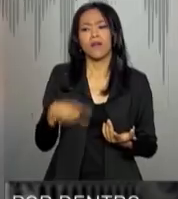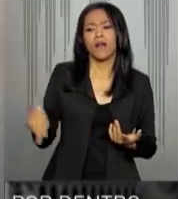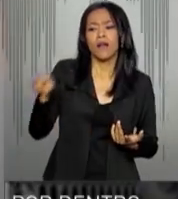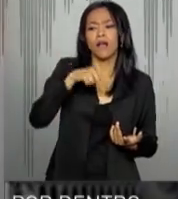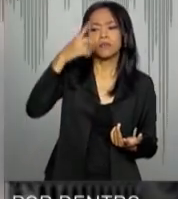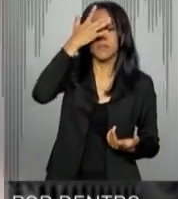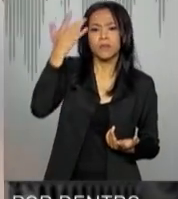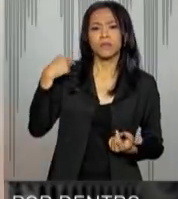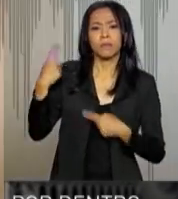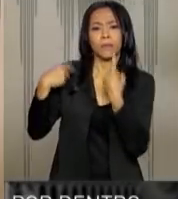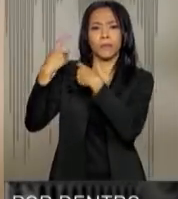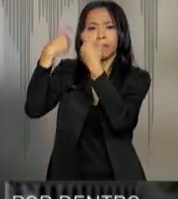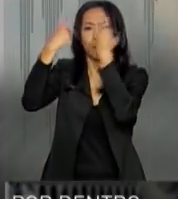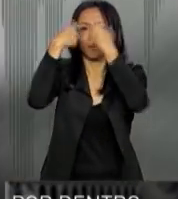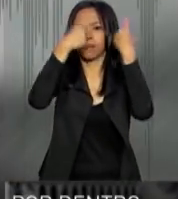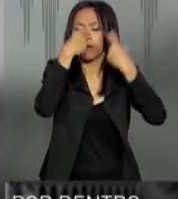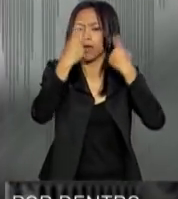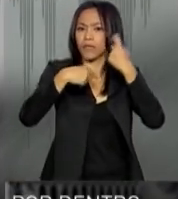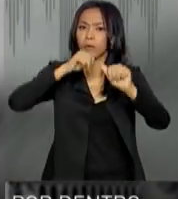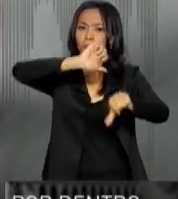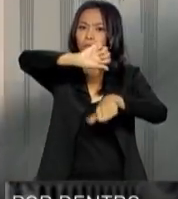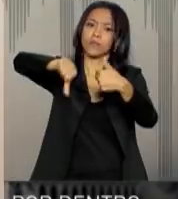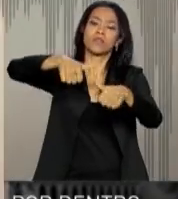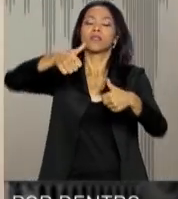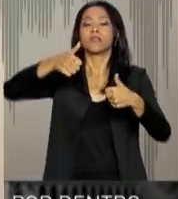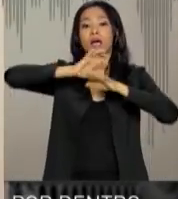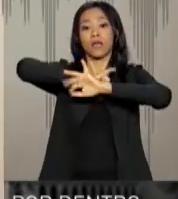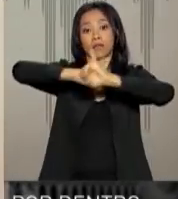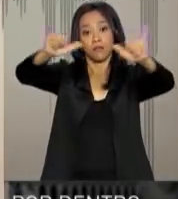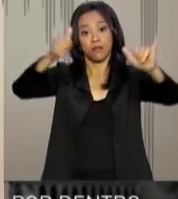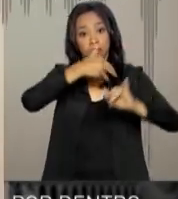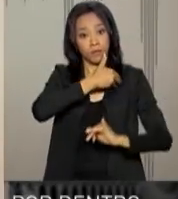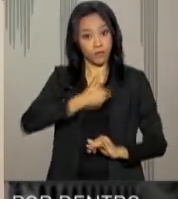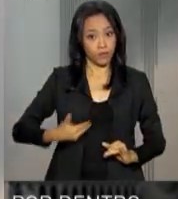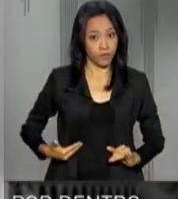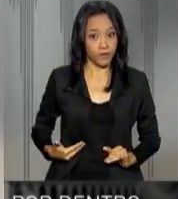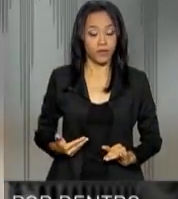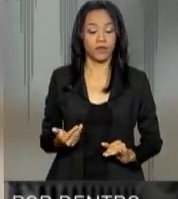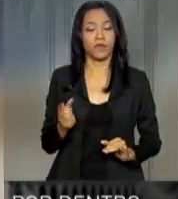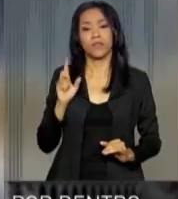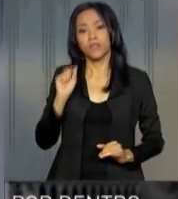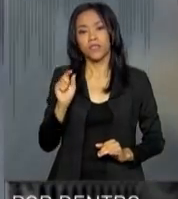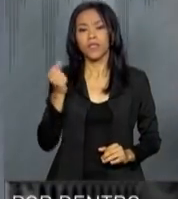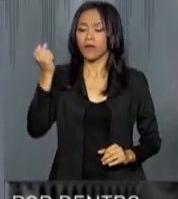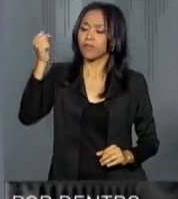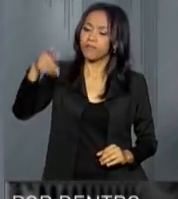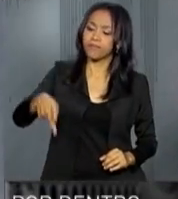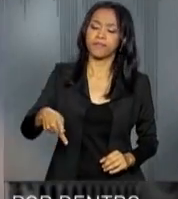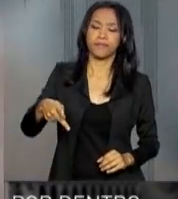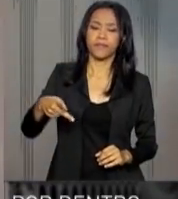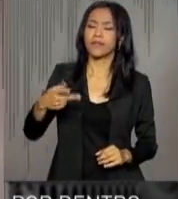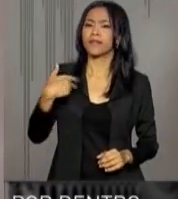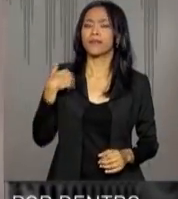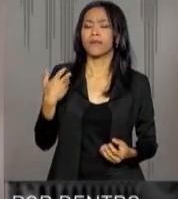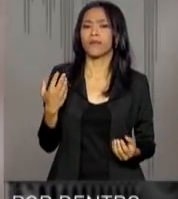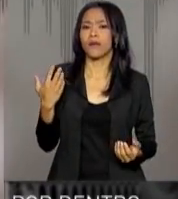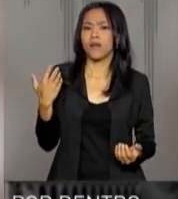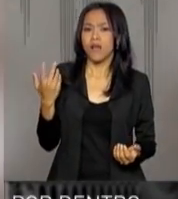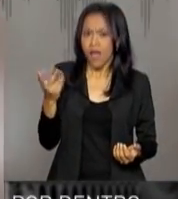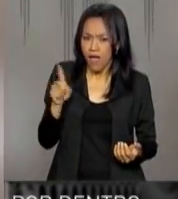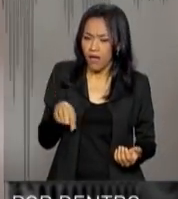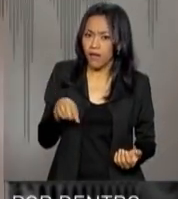com a mudança anunciada pelo governo da forma te aposentadoria até que ponto será